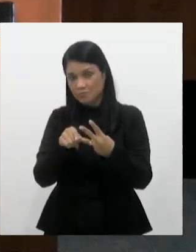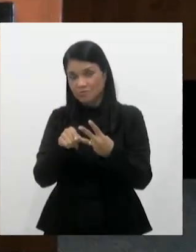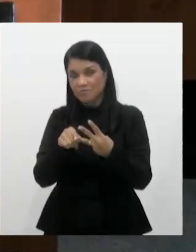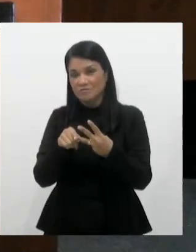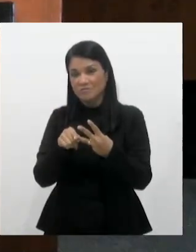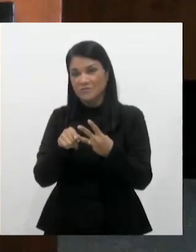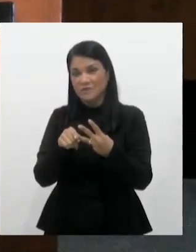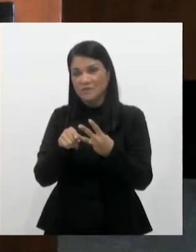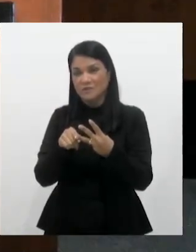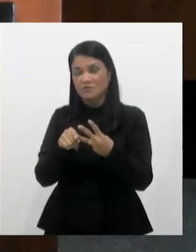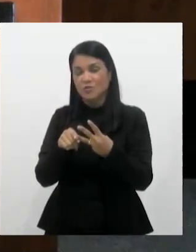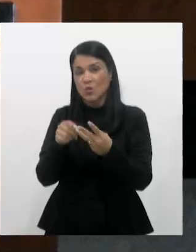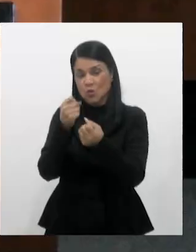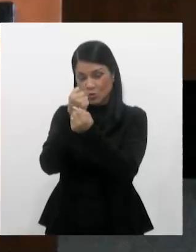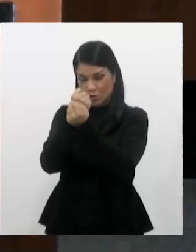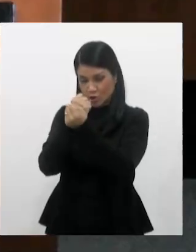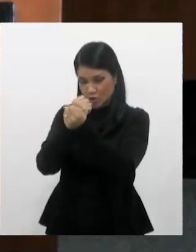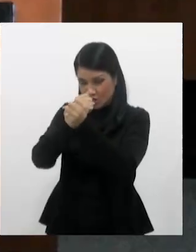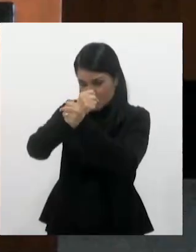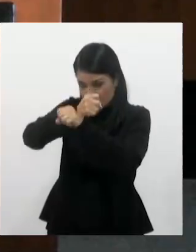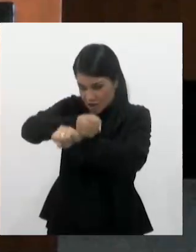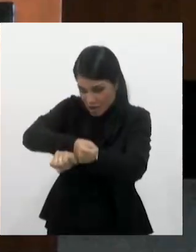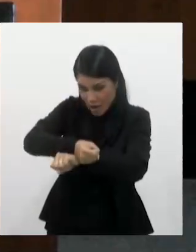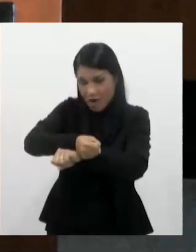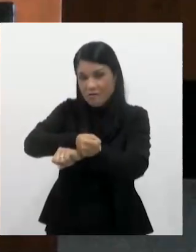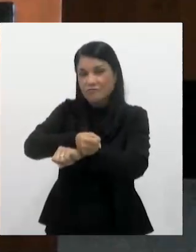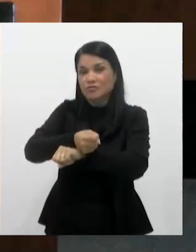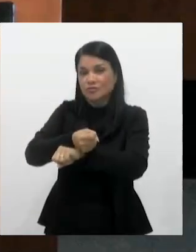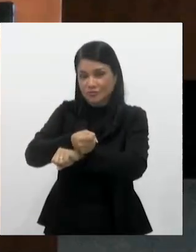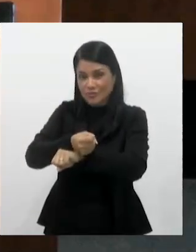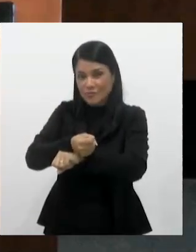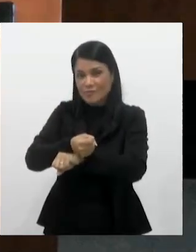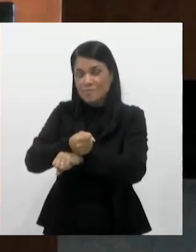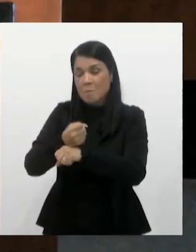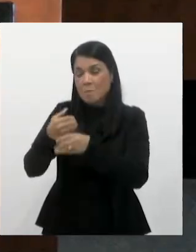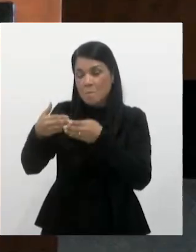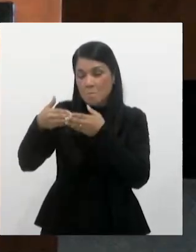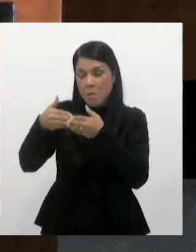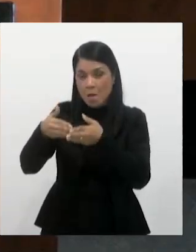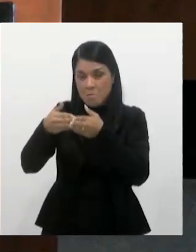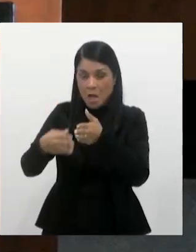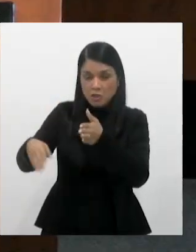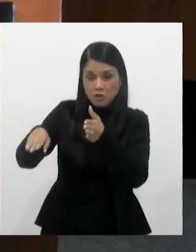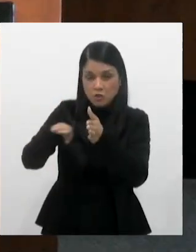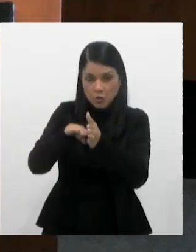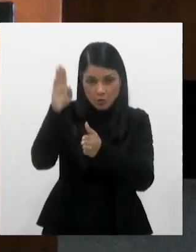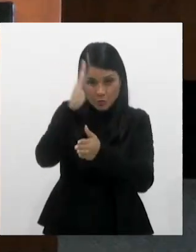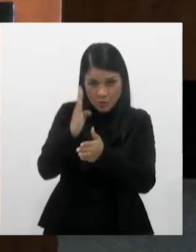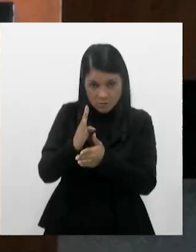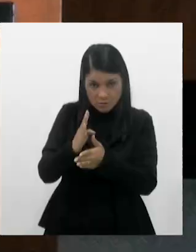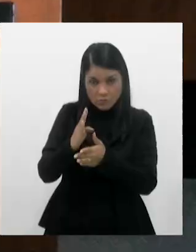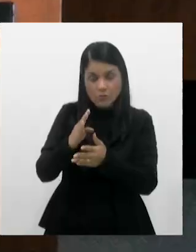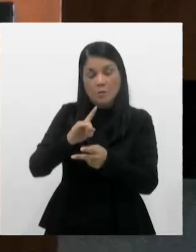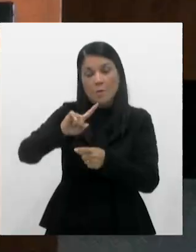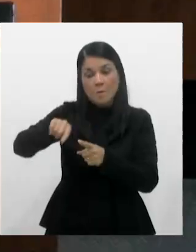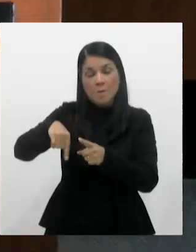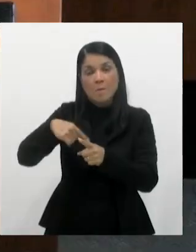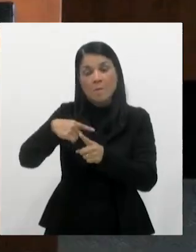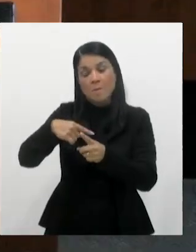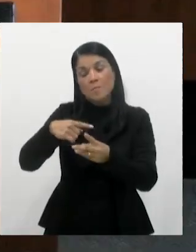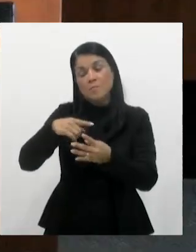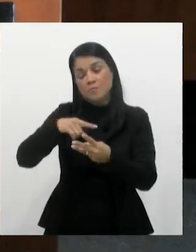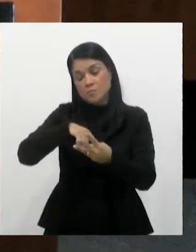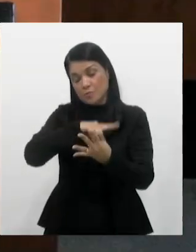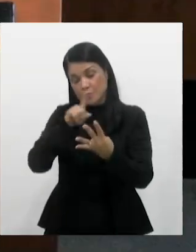tráfico escravocrata, que trouxe milhões de pessoas, sem contar os que morreram pelo caminho. Depois as